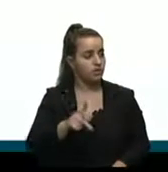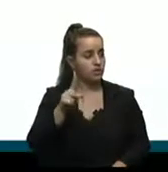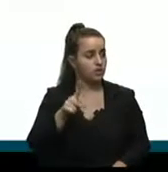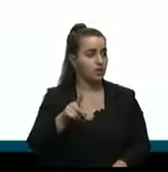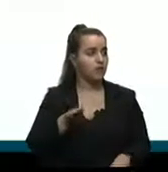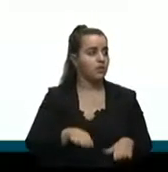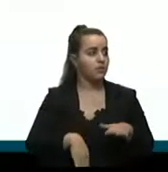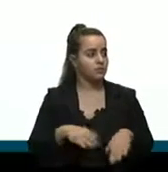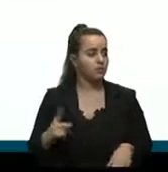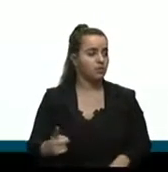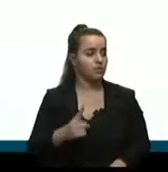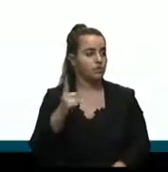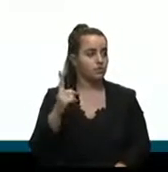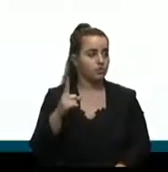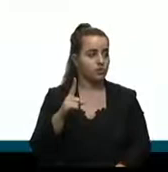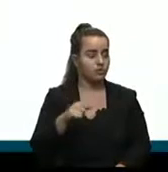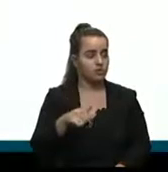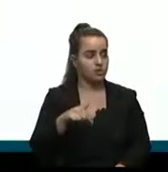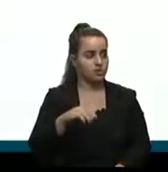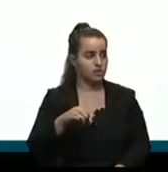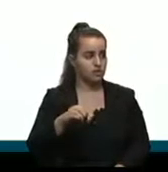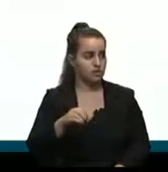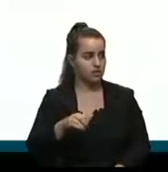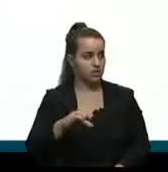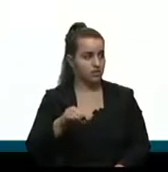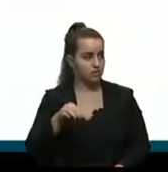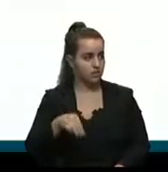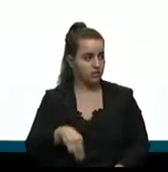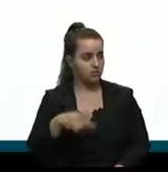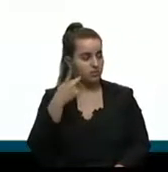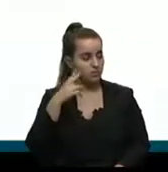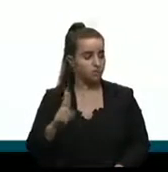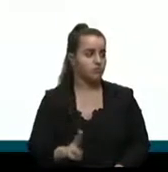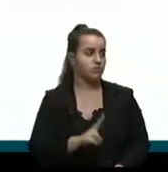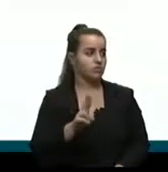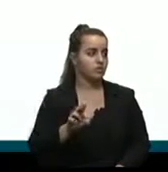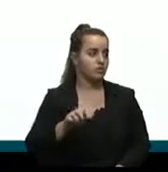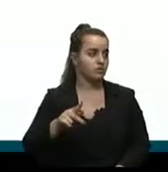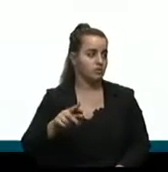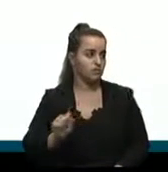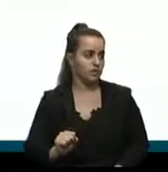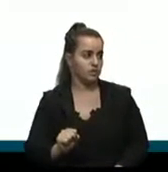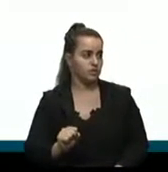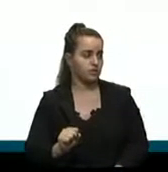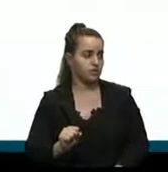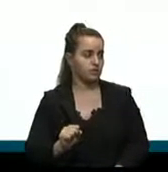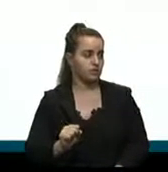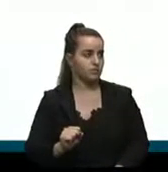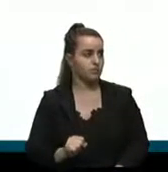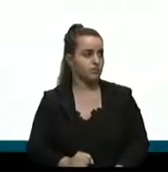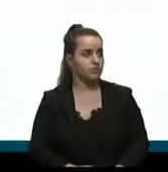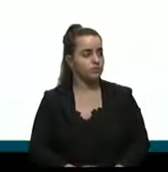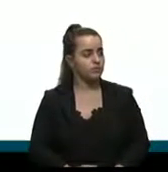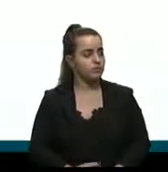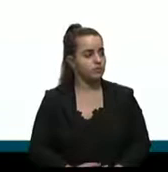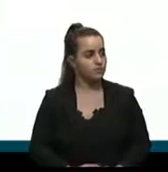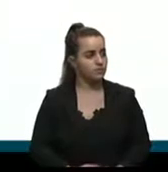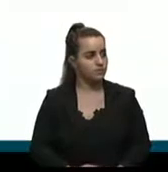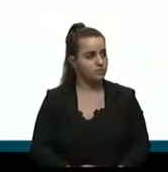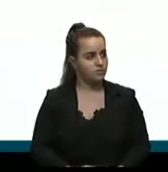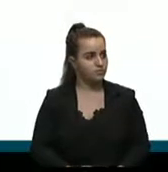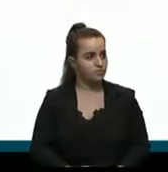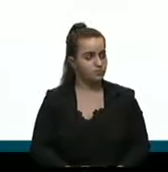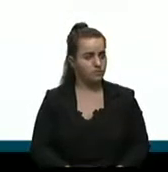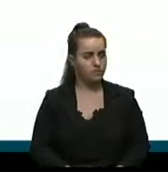em média, 80 quilos e altura média maior ou igual a 170 centímetros, para utilizarem